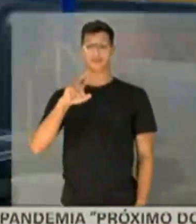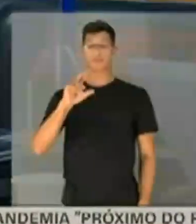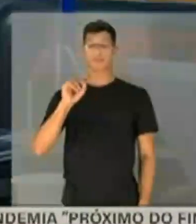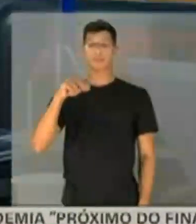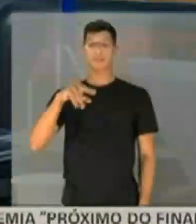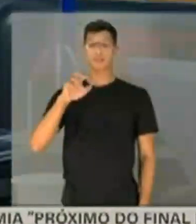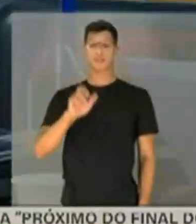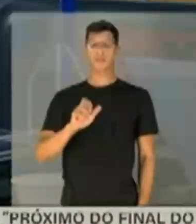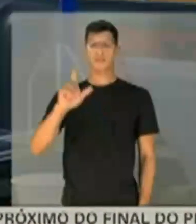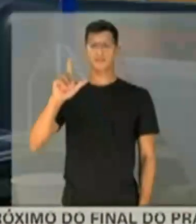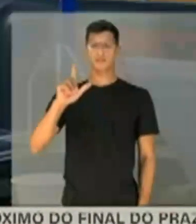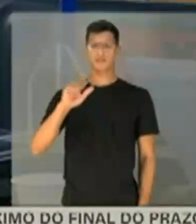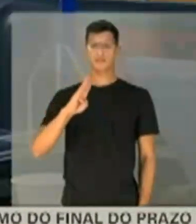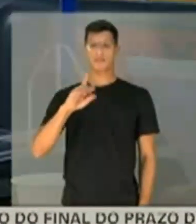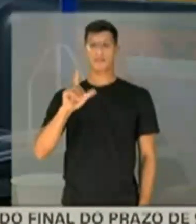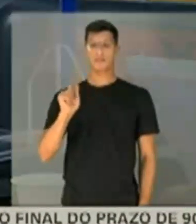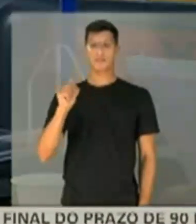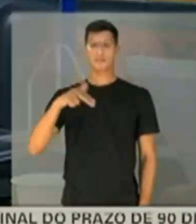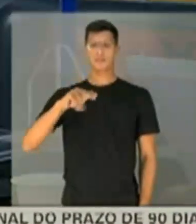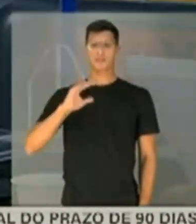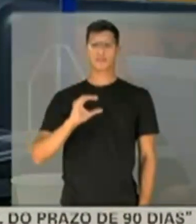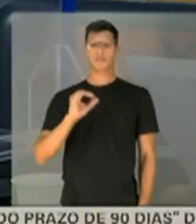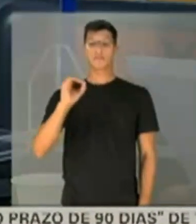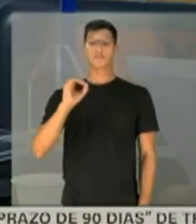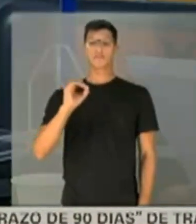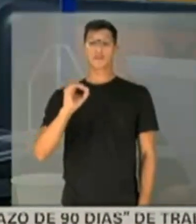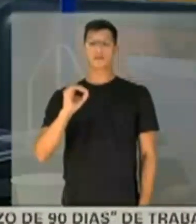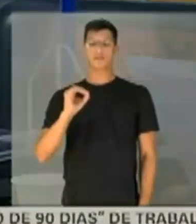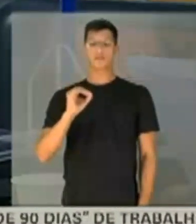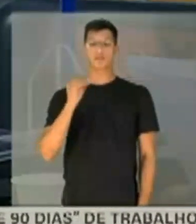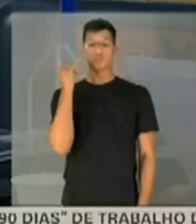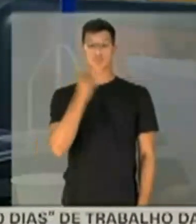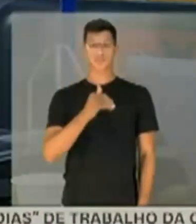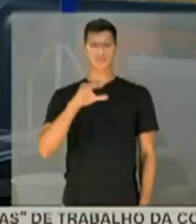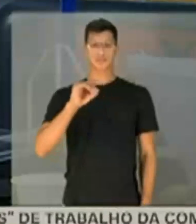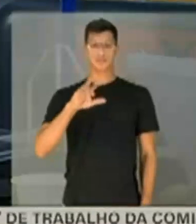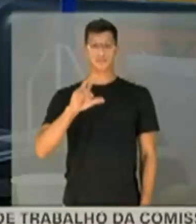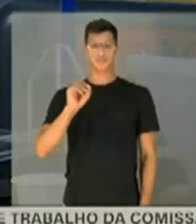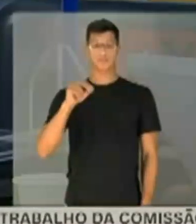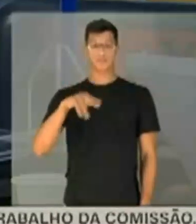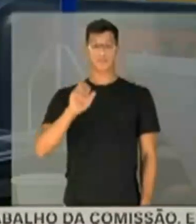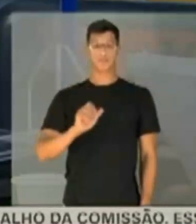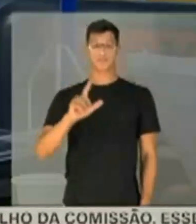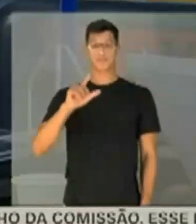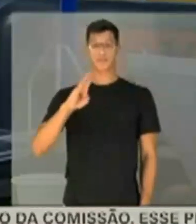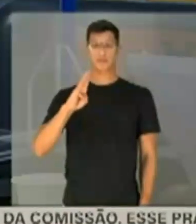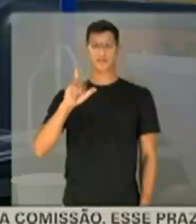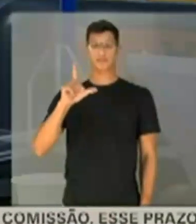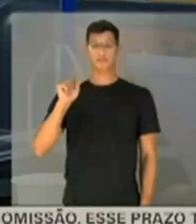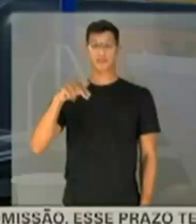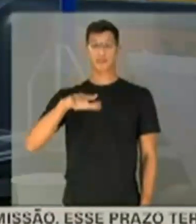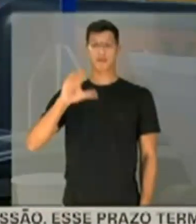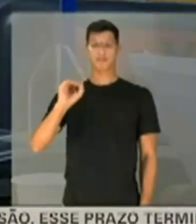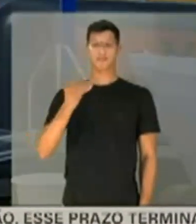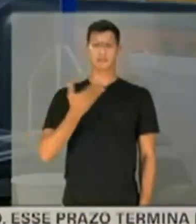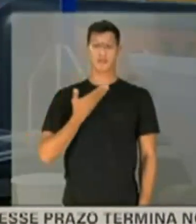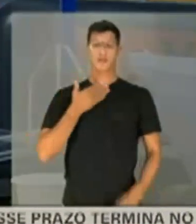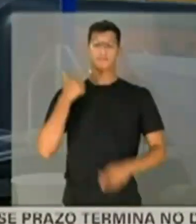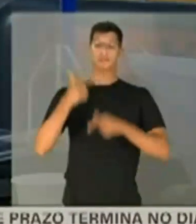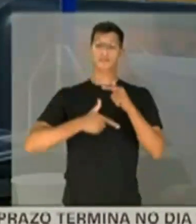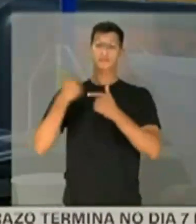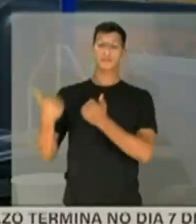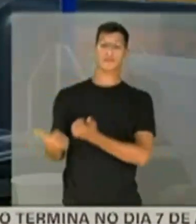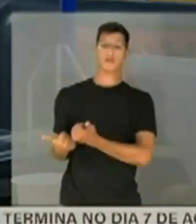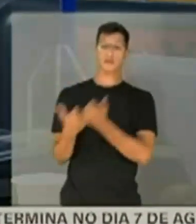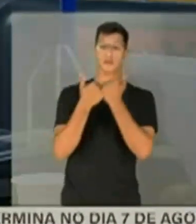Blanco foi seu colega de... O senhor disse que o Coronel Blanco foi seu colega de trabalho, seu